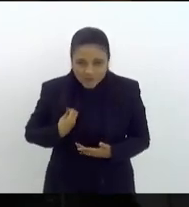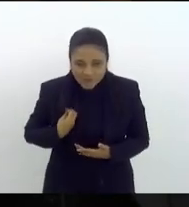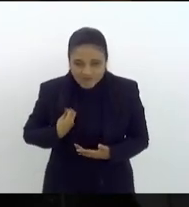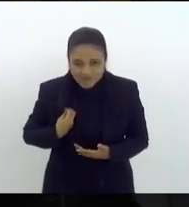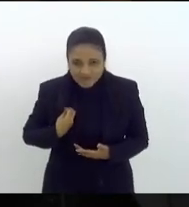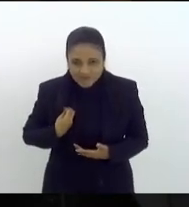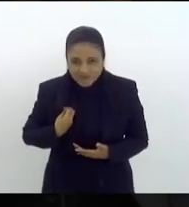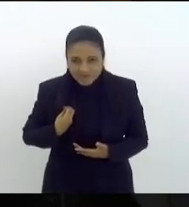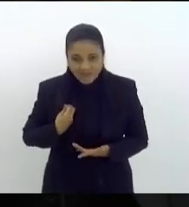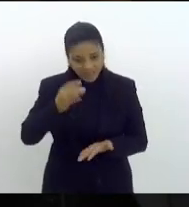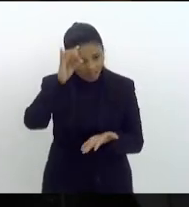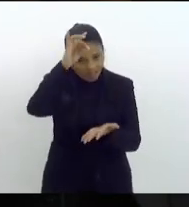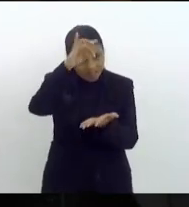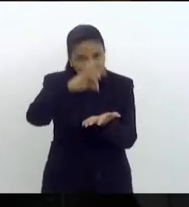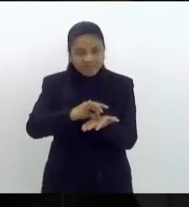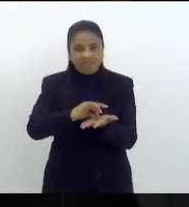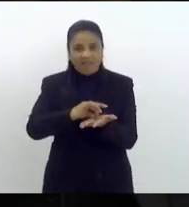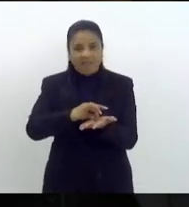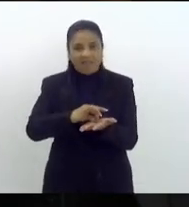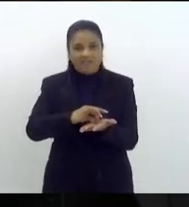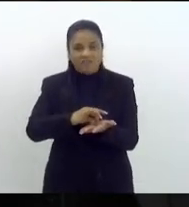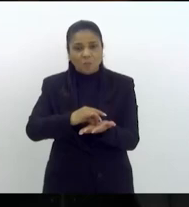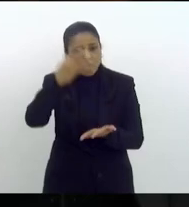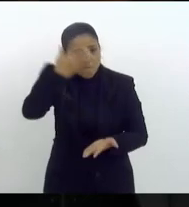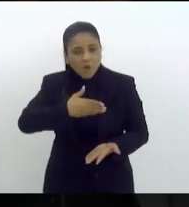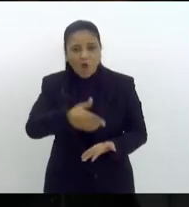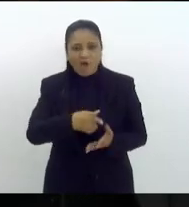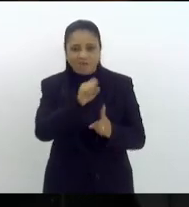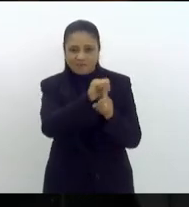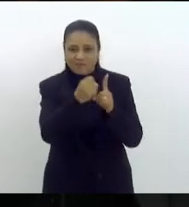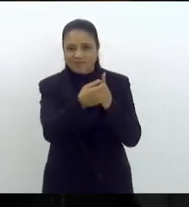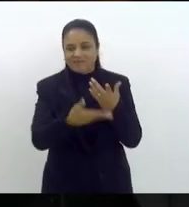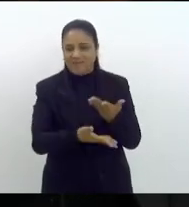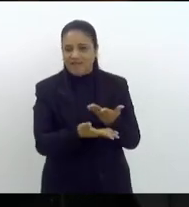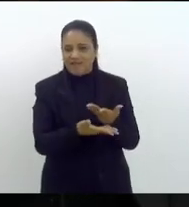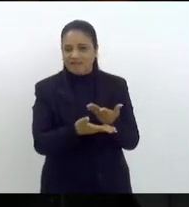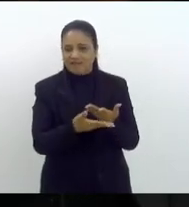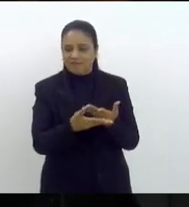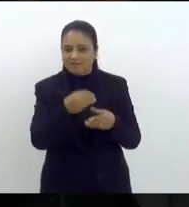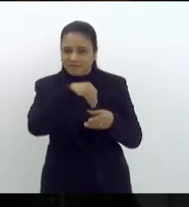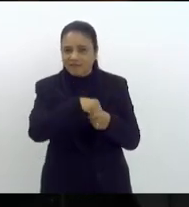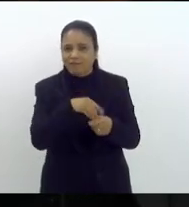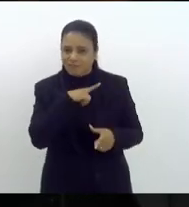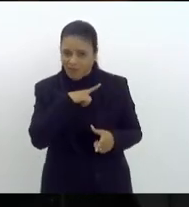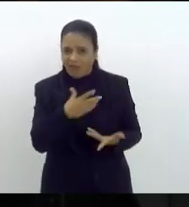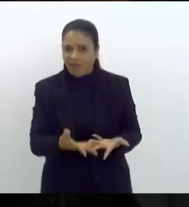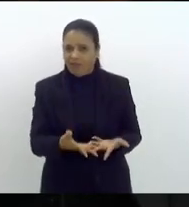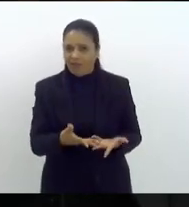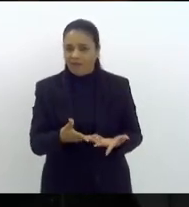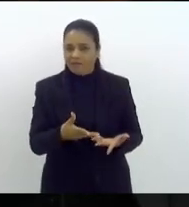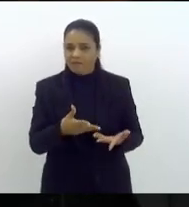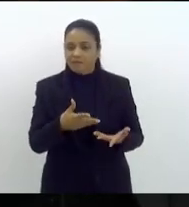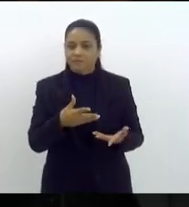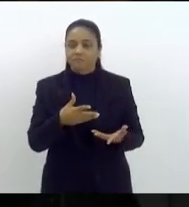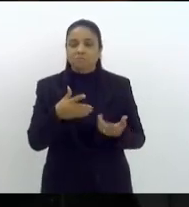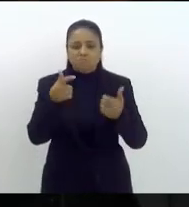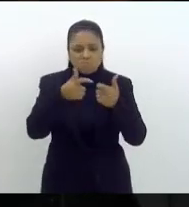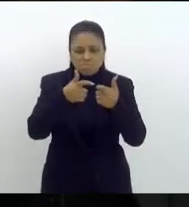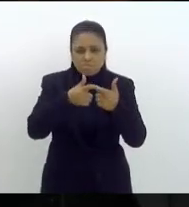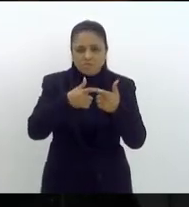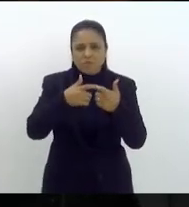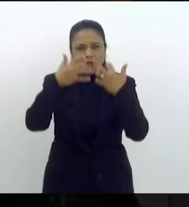concreto dentro da nossa sociedade mas ultimamente neurologistas e